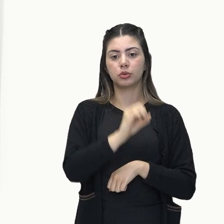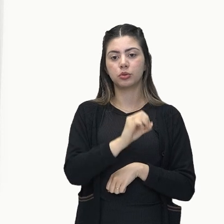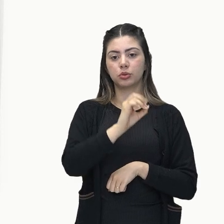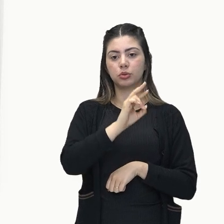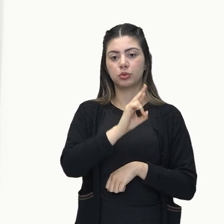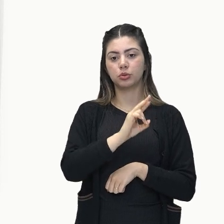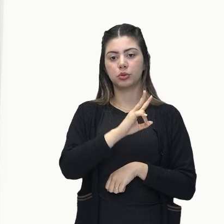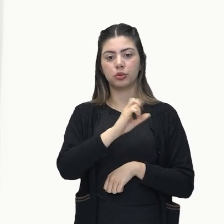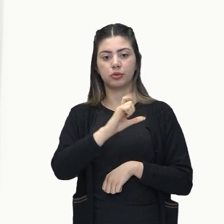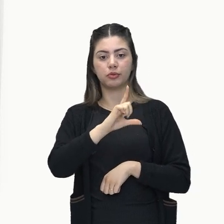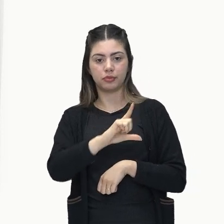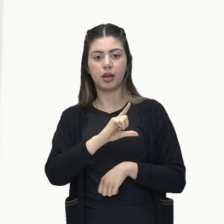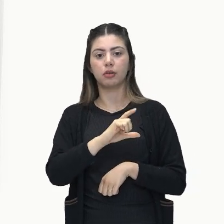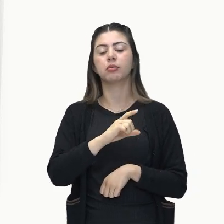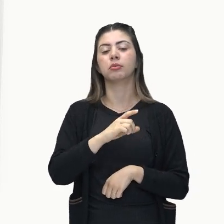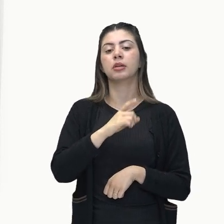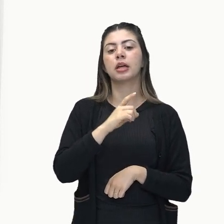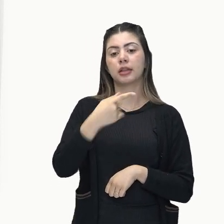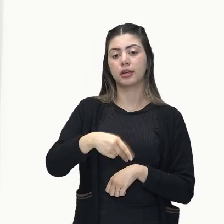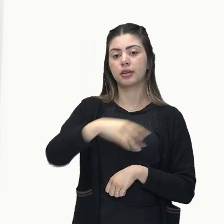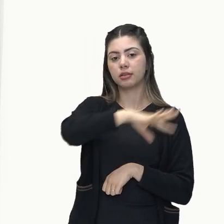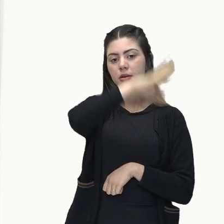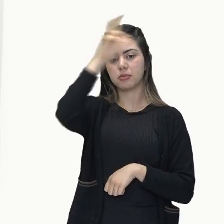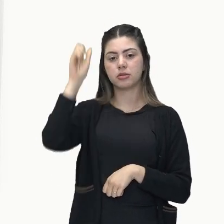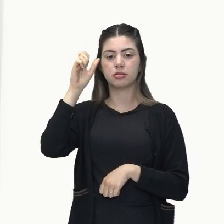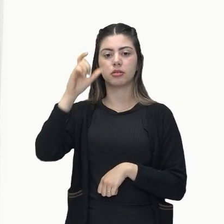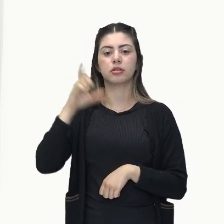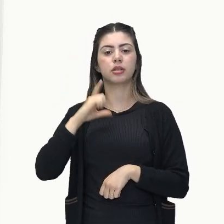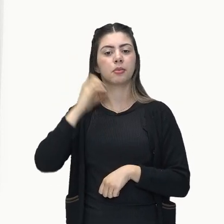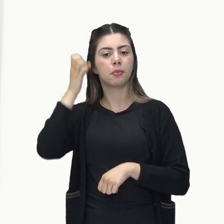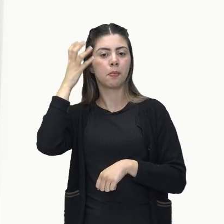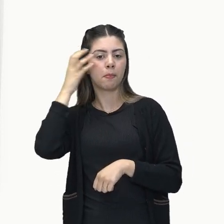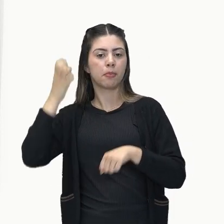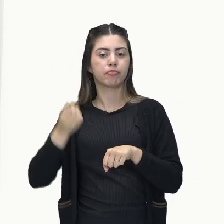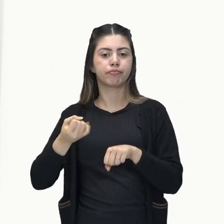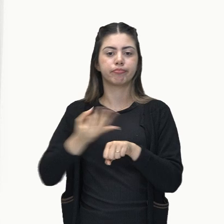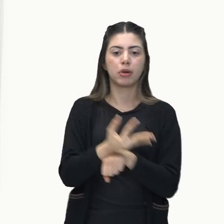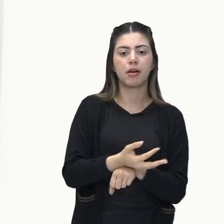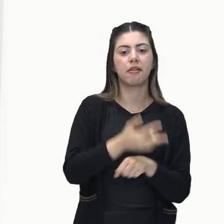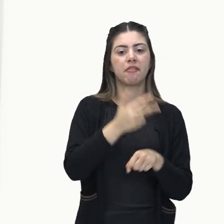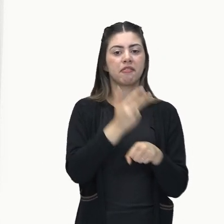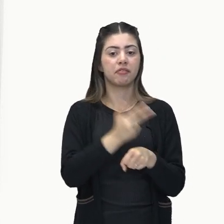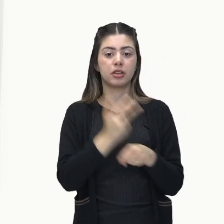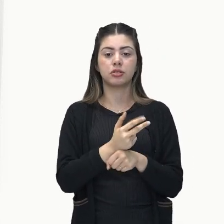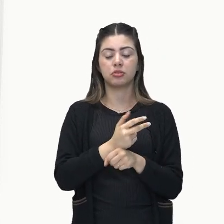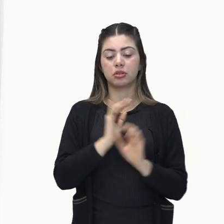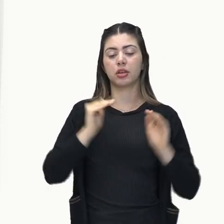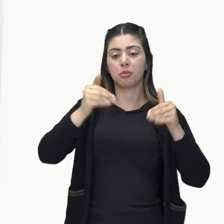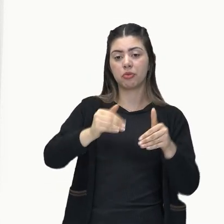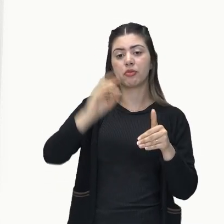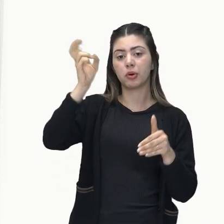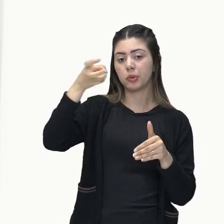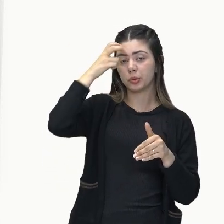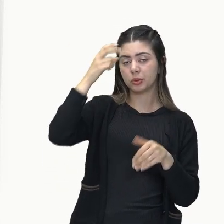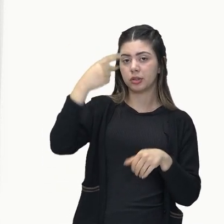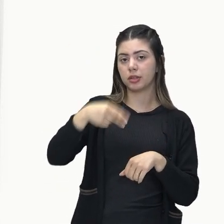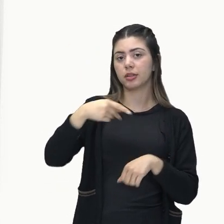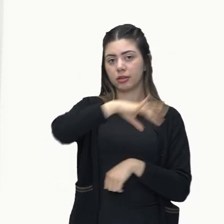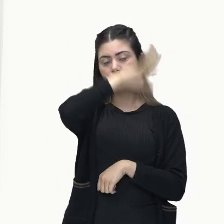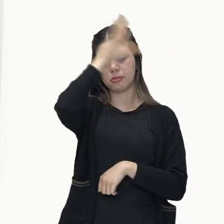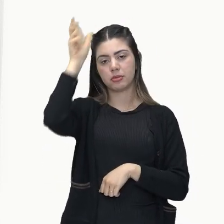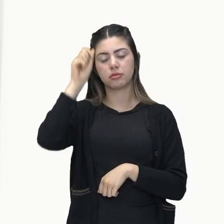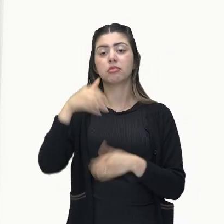e vídeos abordando a cultura amazonense. Então, quando a gente diz que vocês podem criar, por exemplo, o próprio podcast, tem a ver com você,